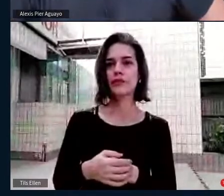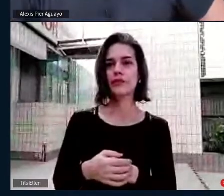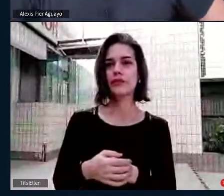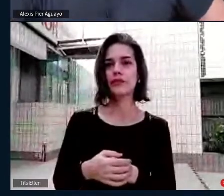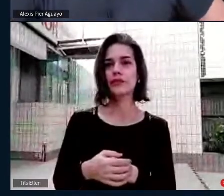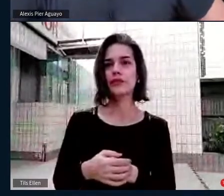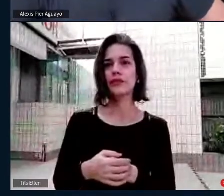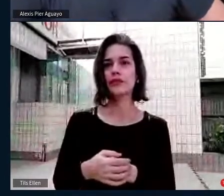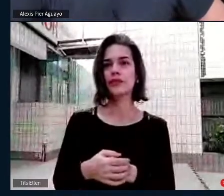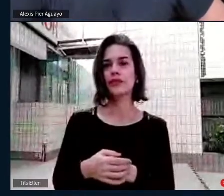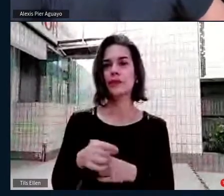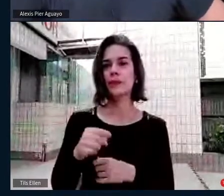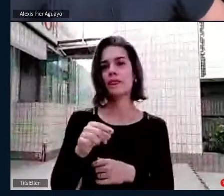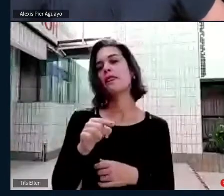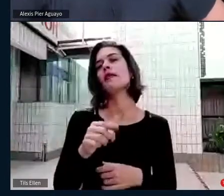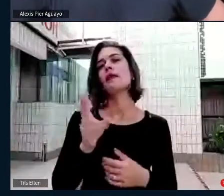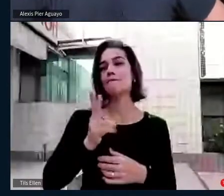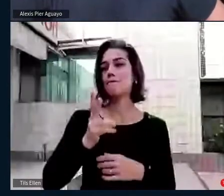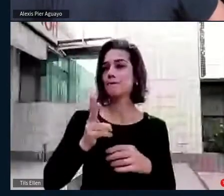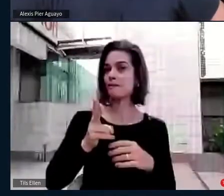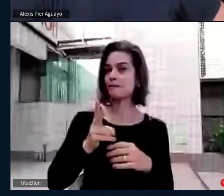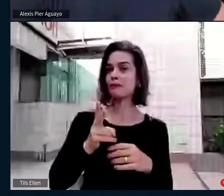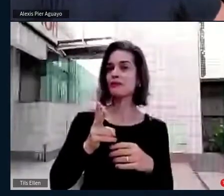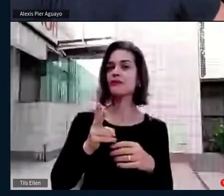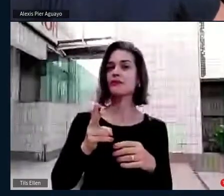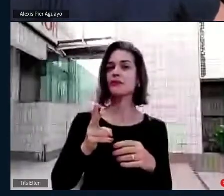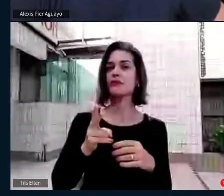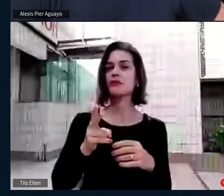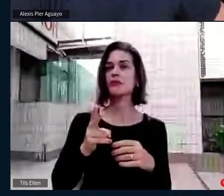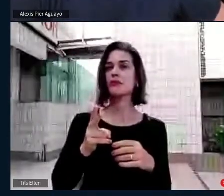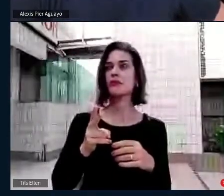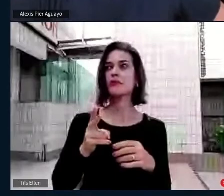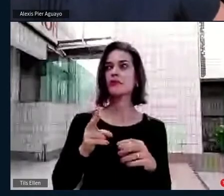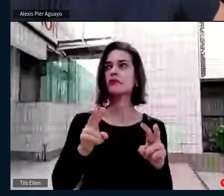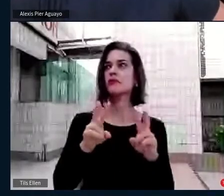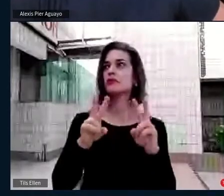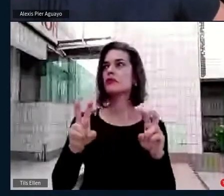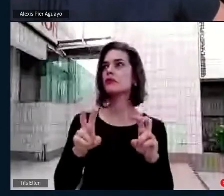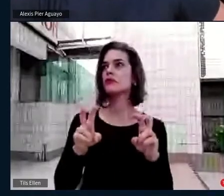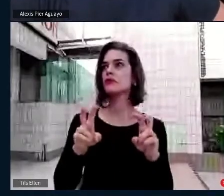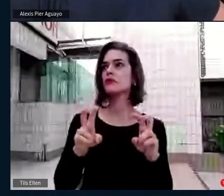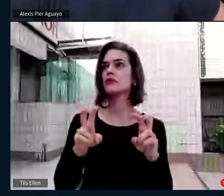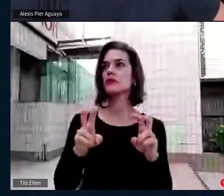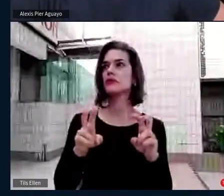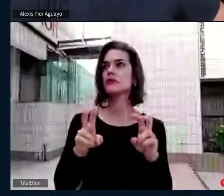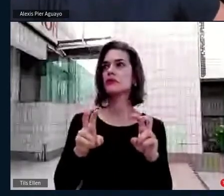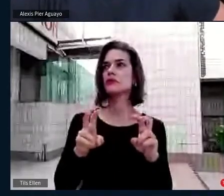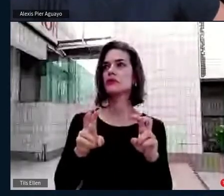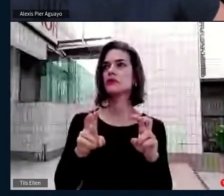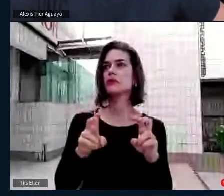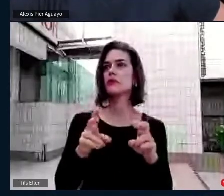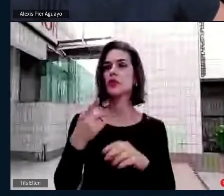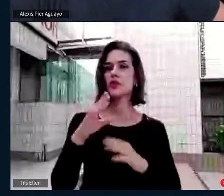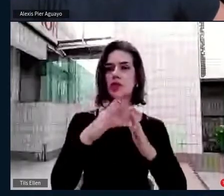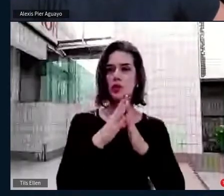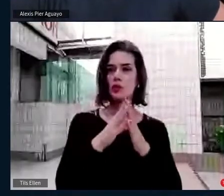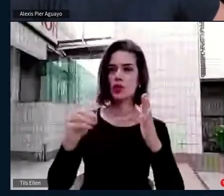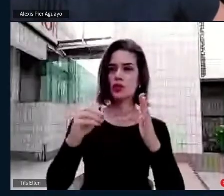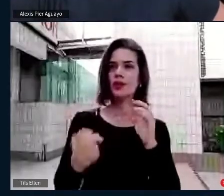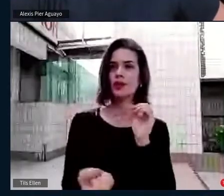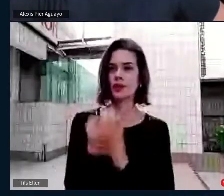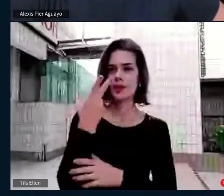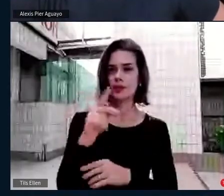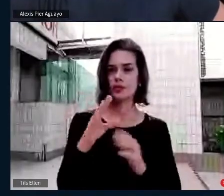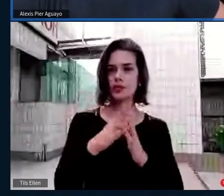nessa esteira, você vai dizer, que eu não anotei aqui a página, mas na construção do seu modelo, nos seus